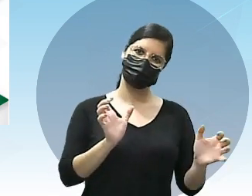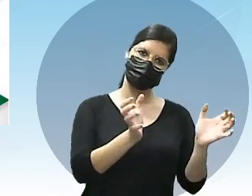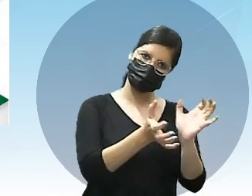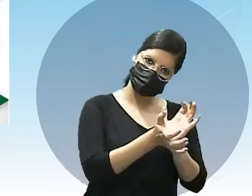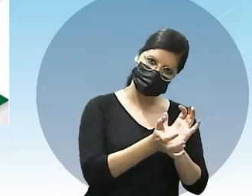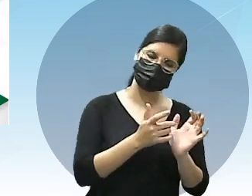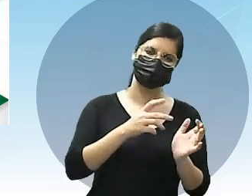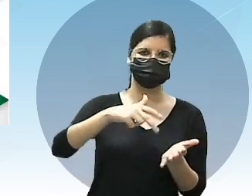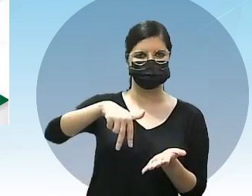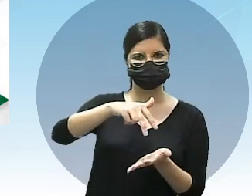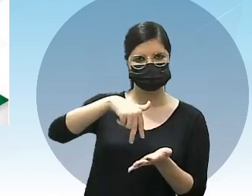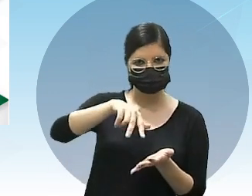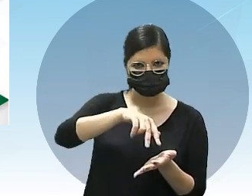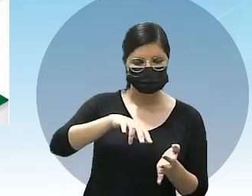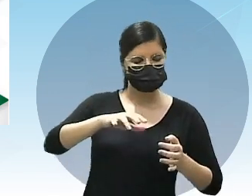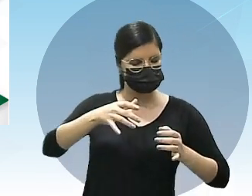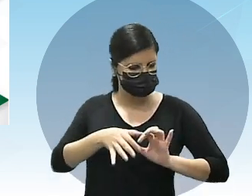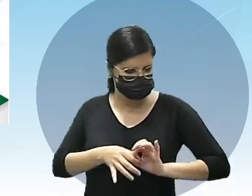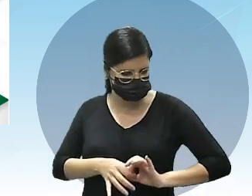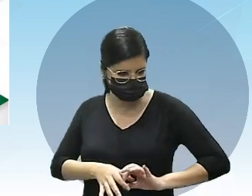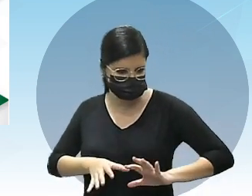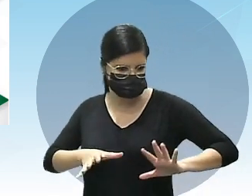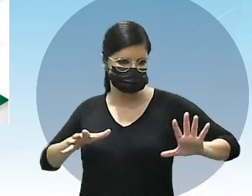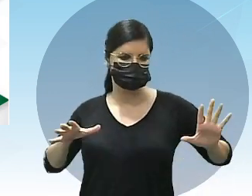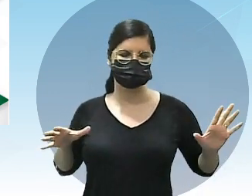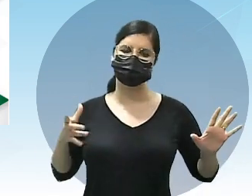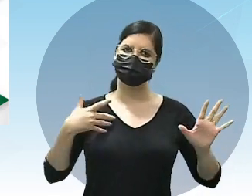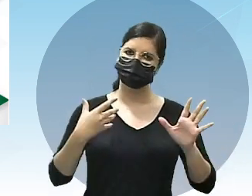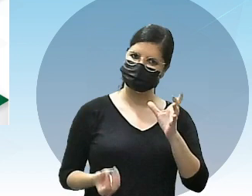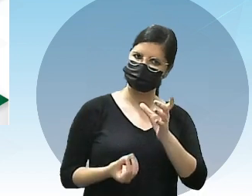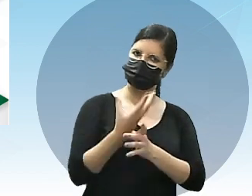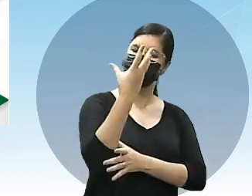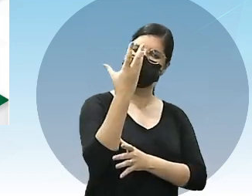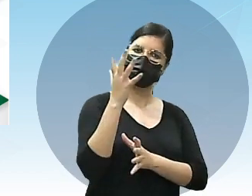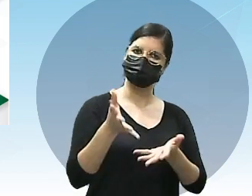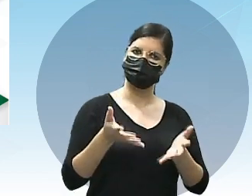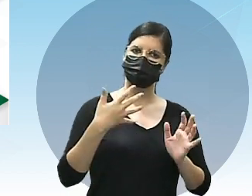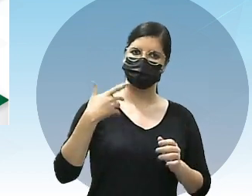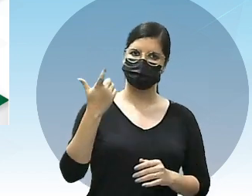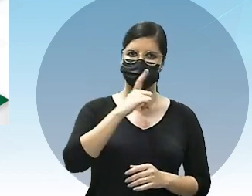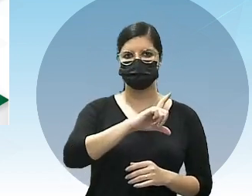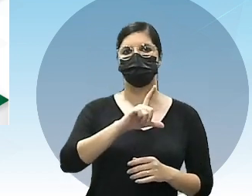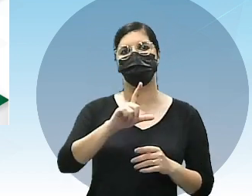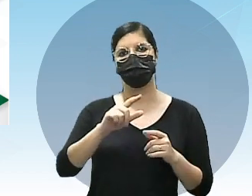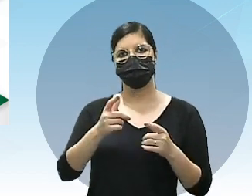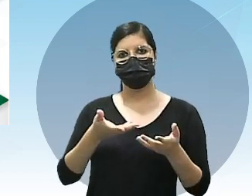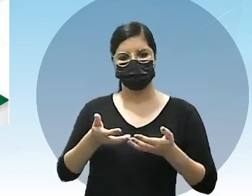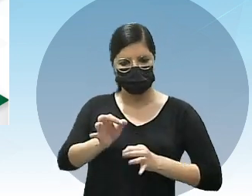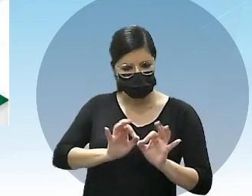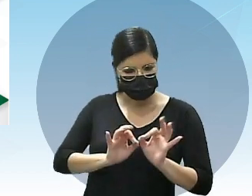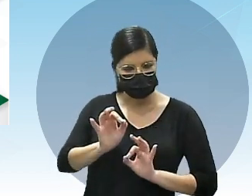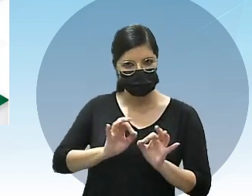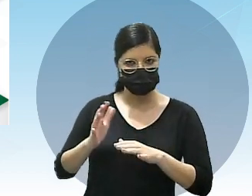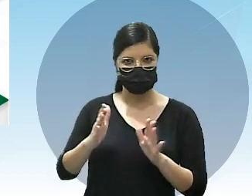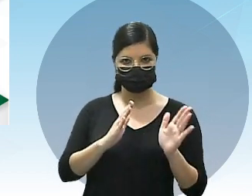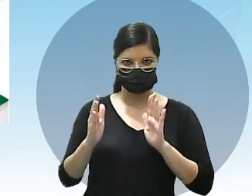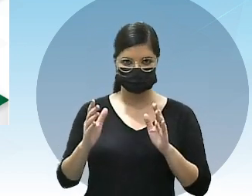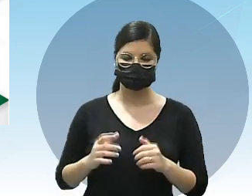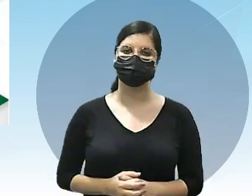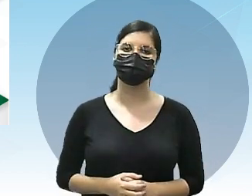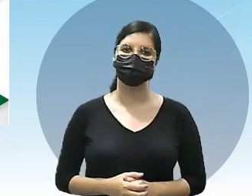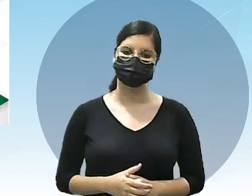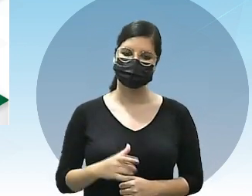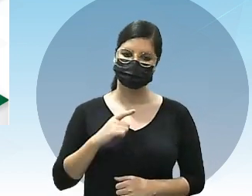grupo pode ali utilizar a espontaneidade deles e criar em cima do que já foi pensado né sendo sendo improvisado naquele momento